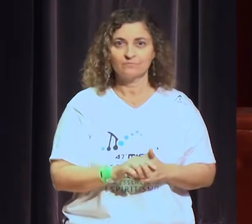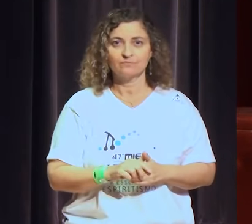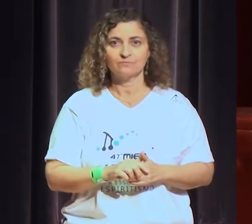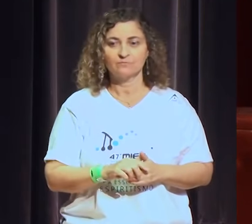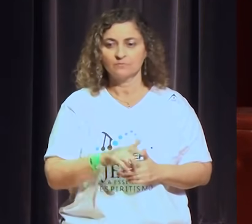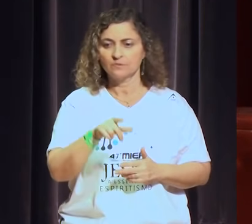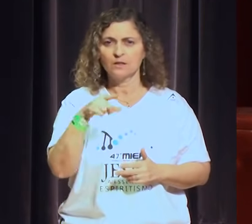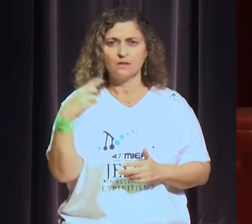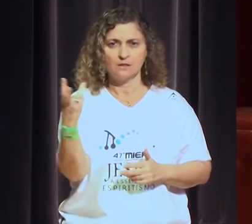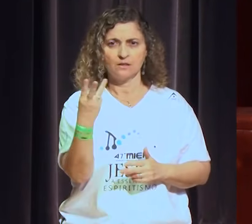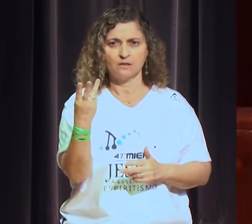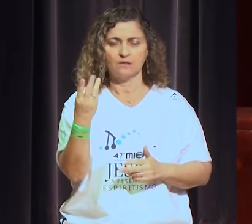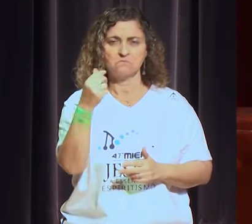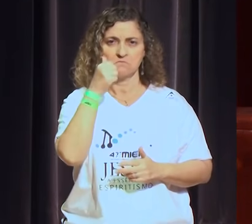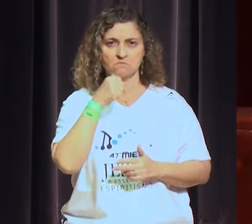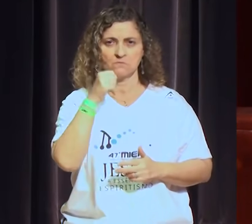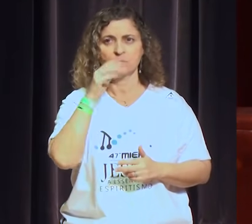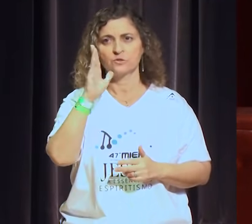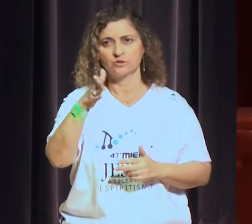Hoje, não mais.